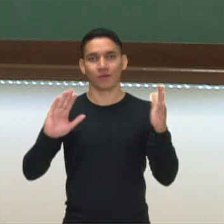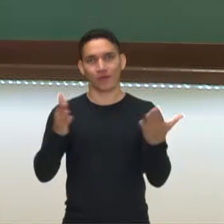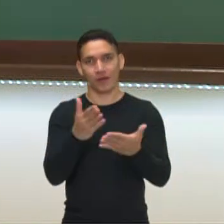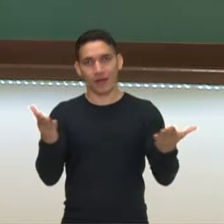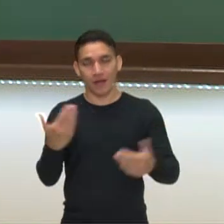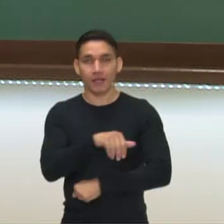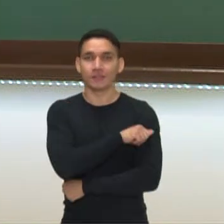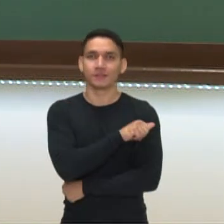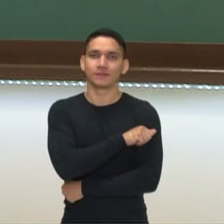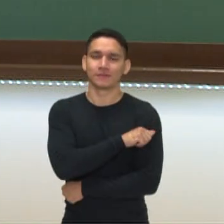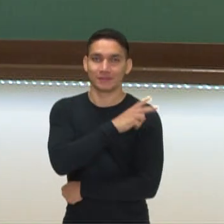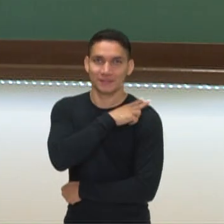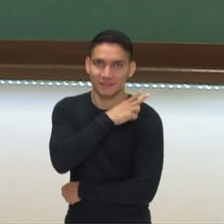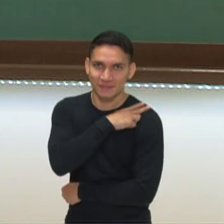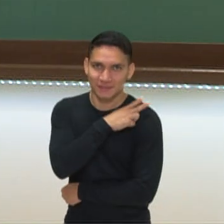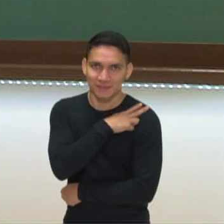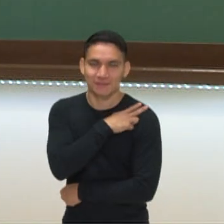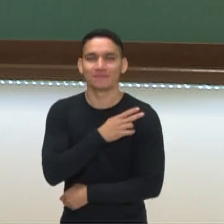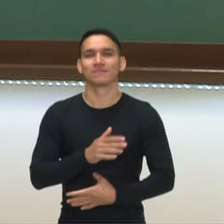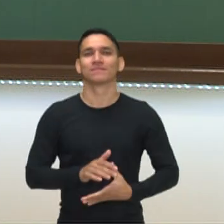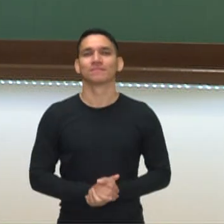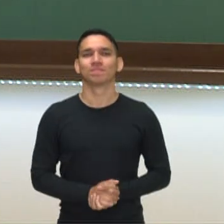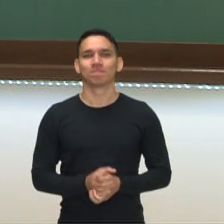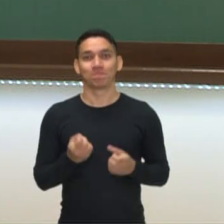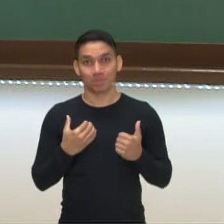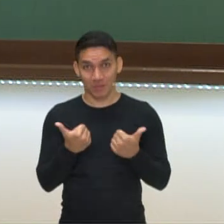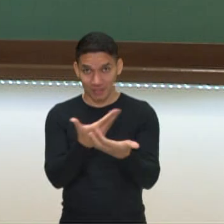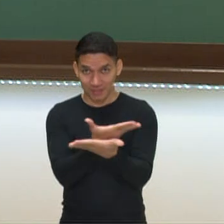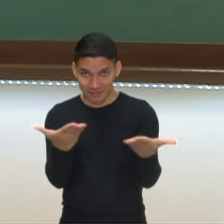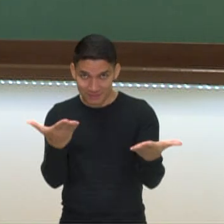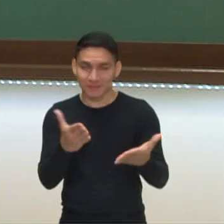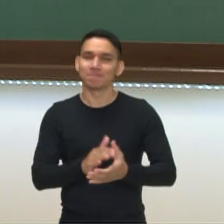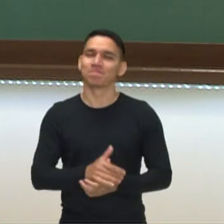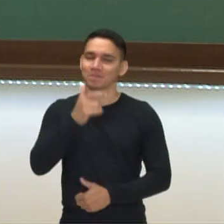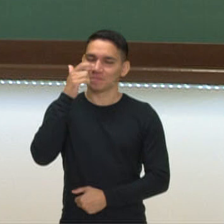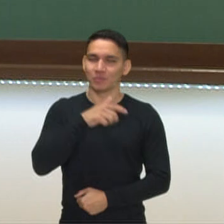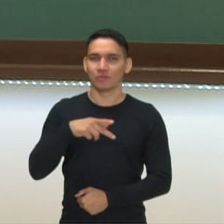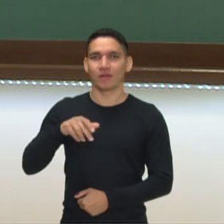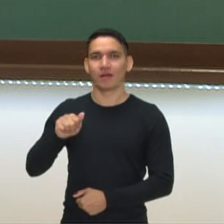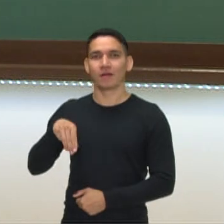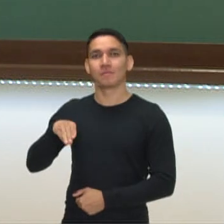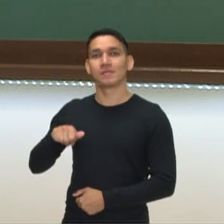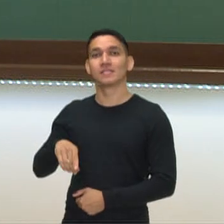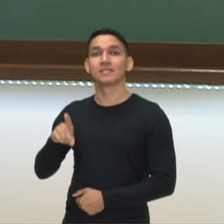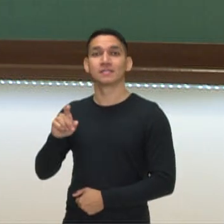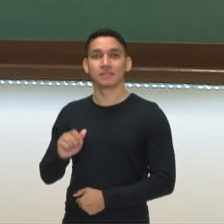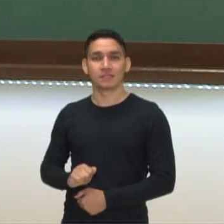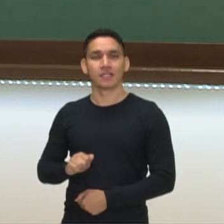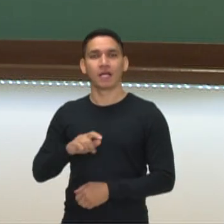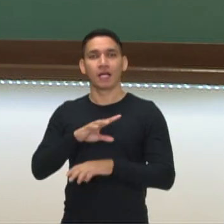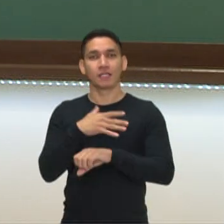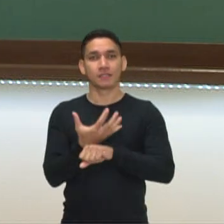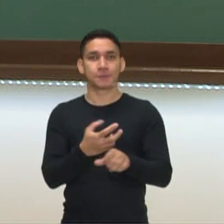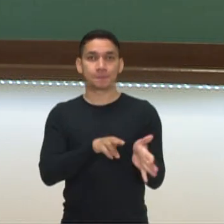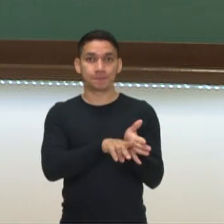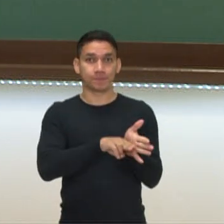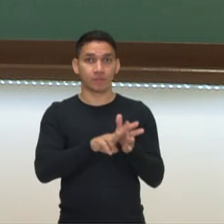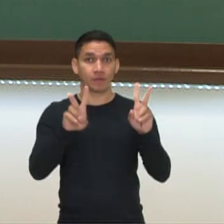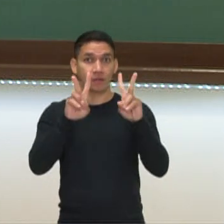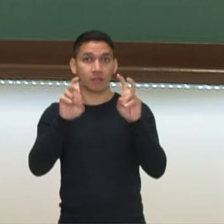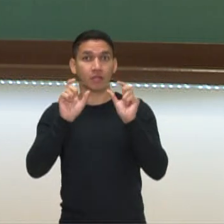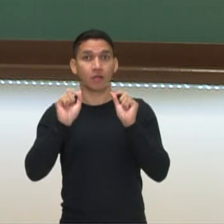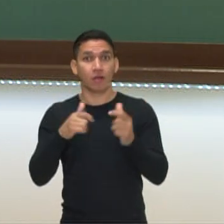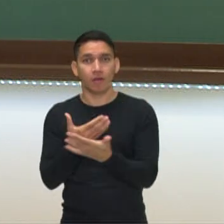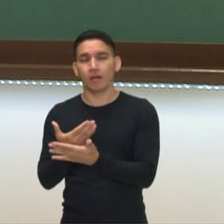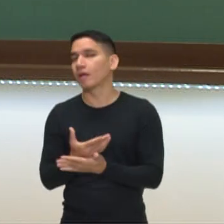Olá, estudantes da segunda série do ensino médio. Tudo bem com vocês? Eu sou a professora Amanda Gonçalves, de Biologia, e o tema da